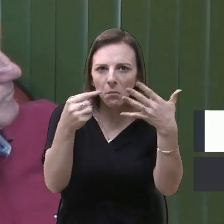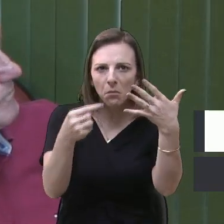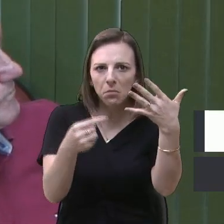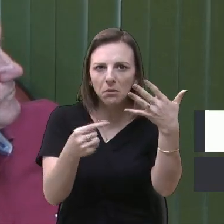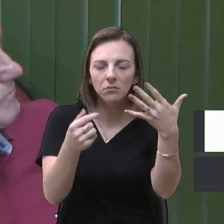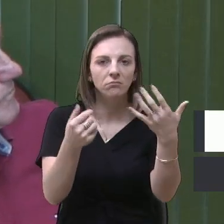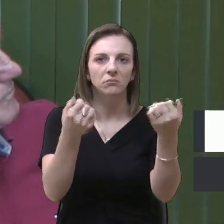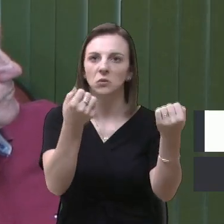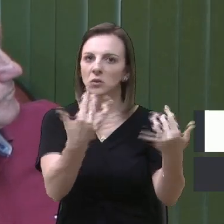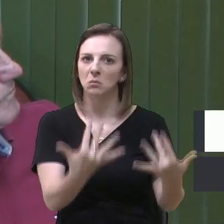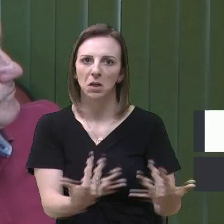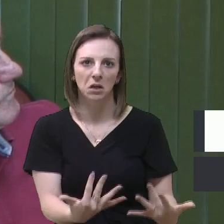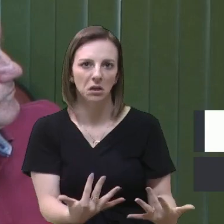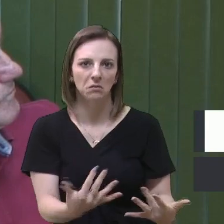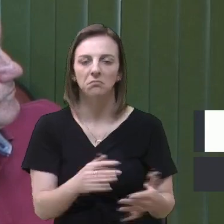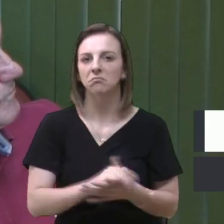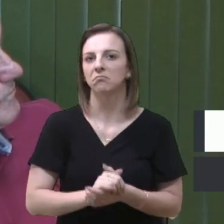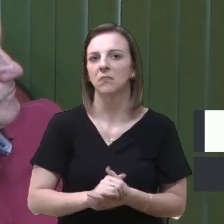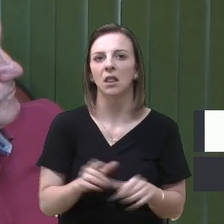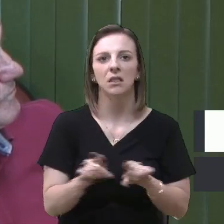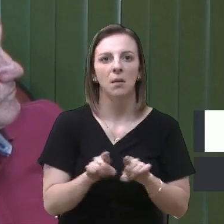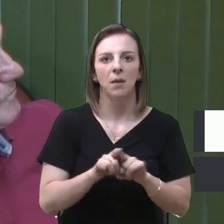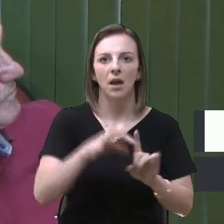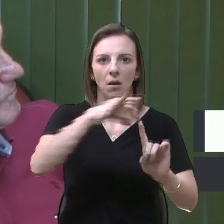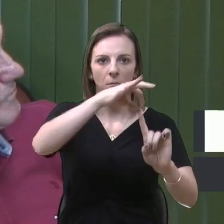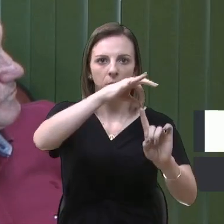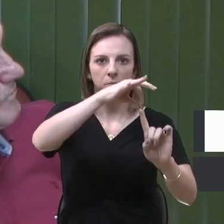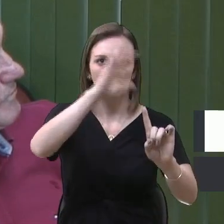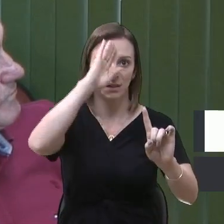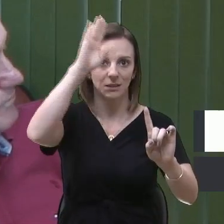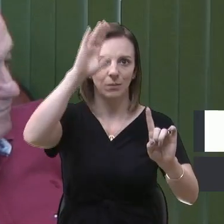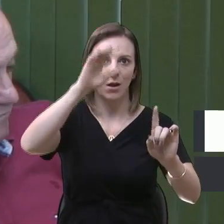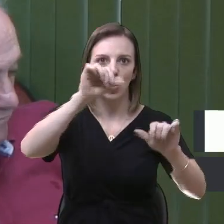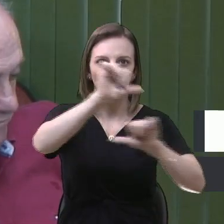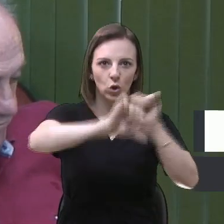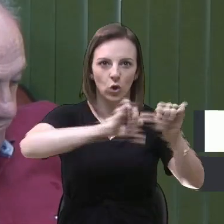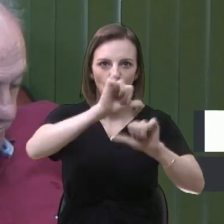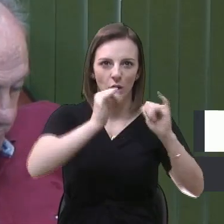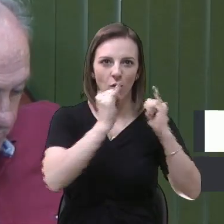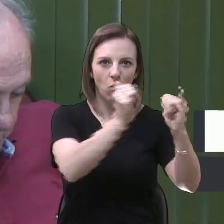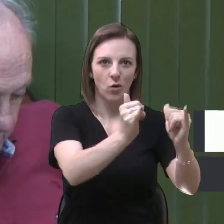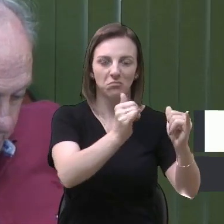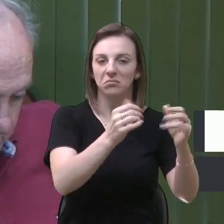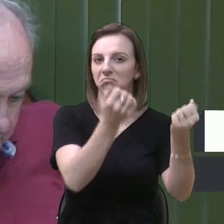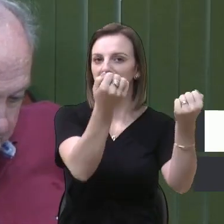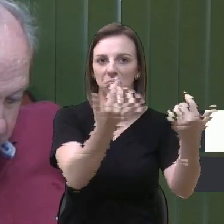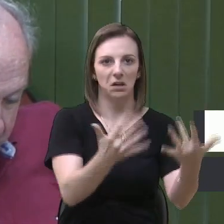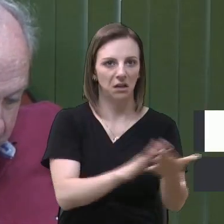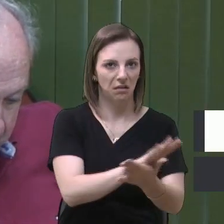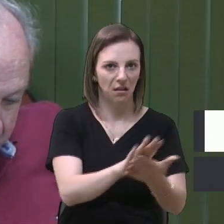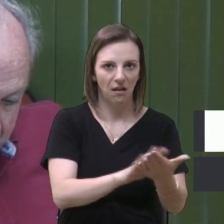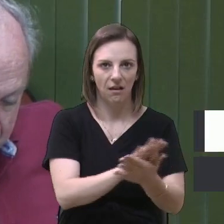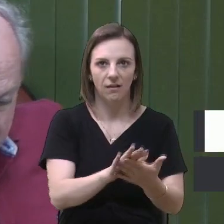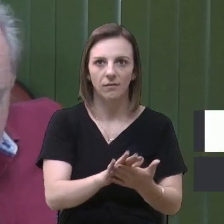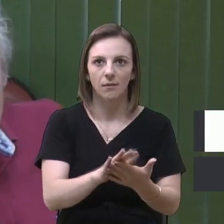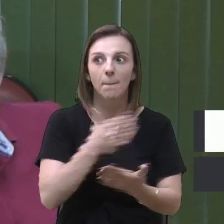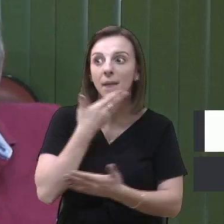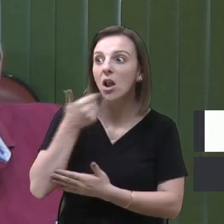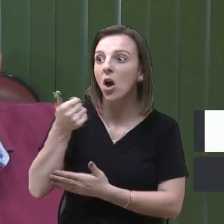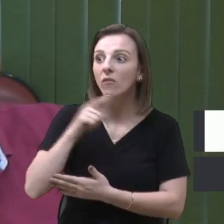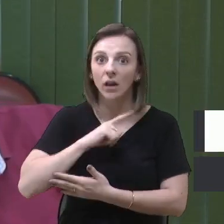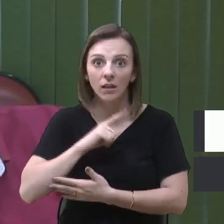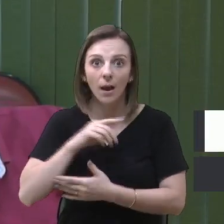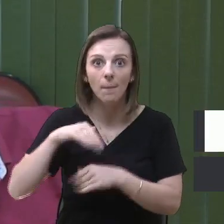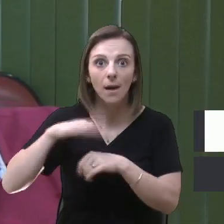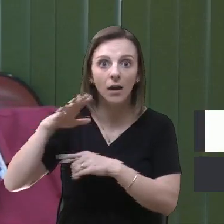de transbordo, não se fala nenhum momento de o que melhorias vai ter mais abrigo de ônibus,